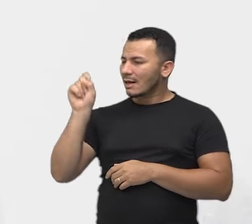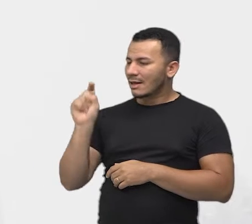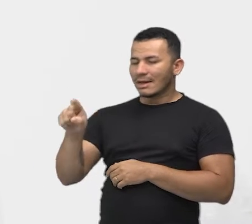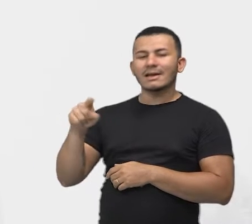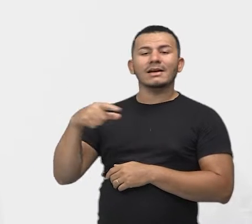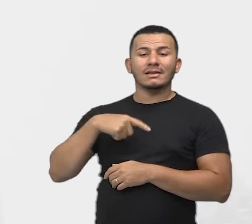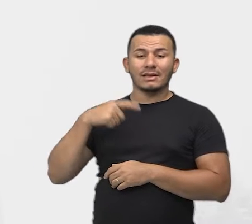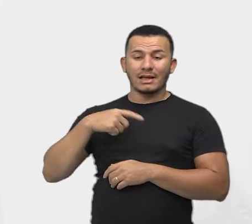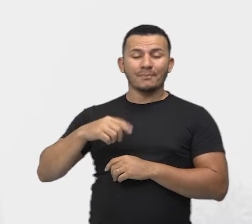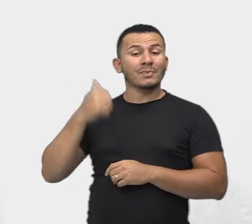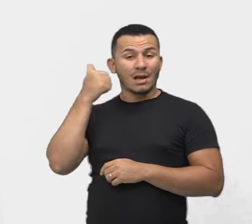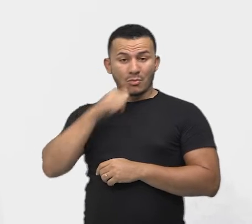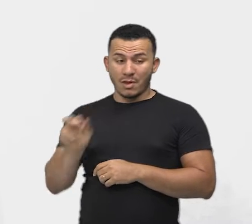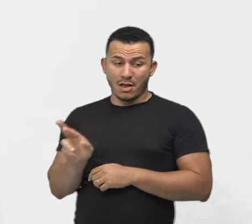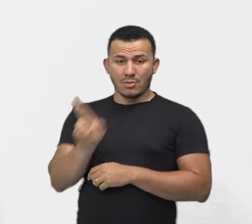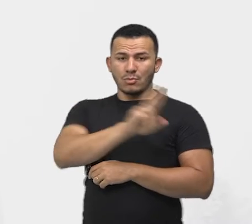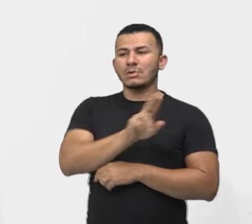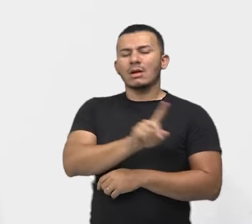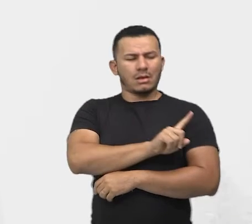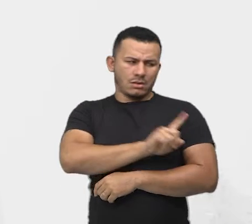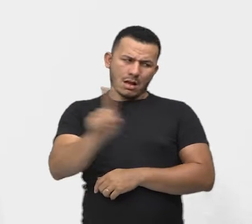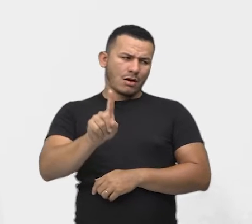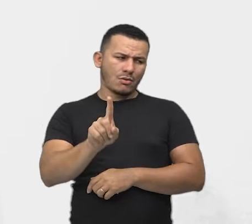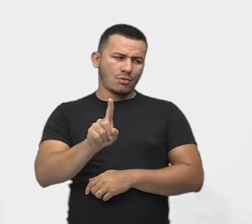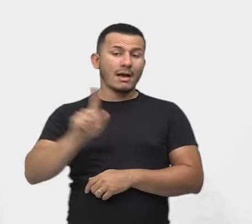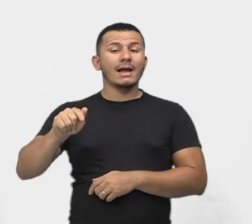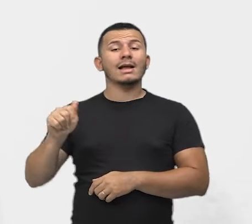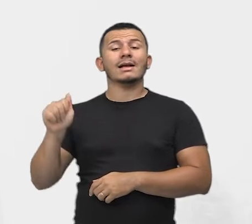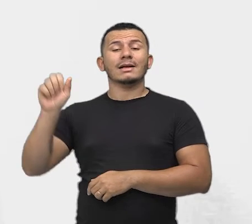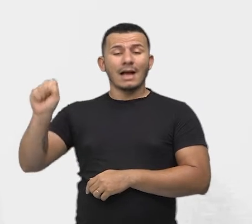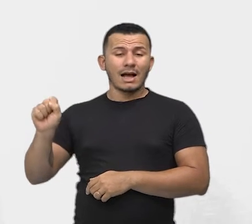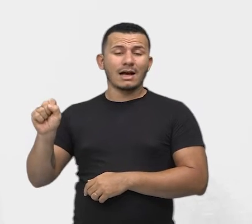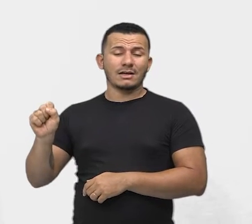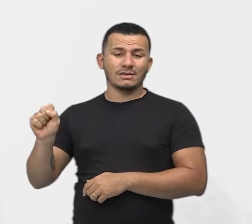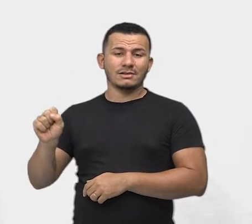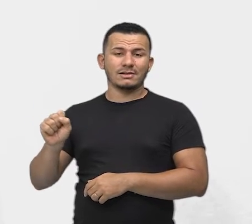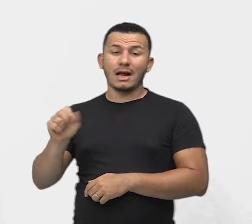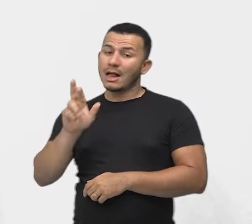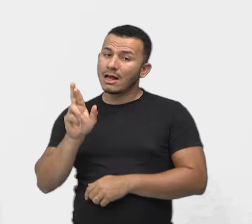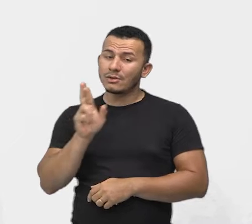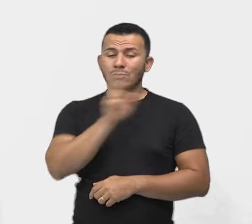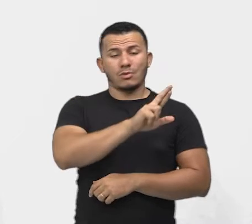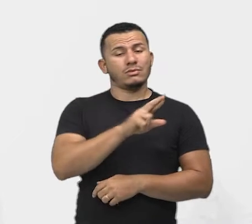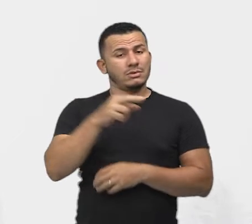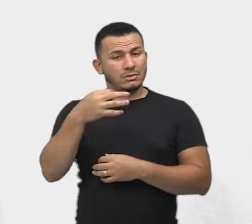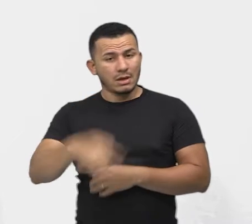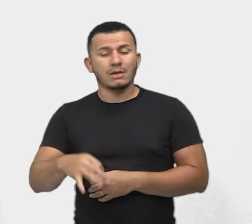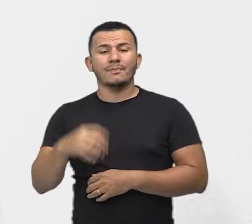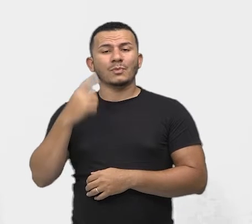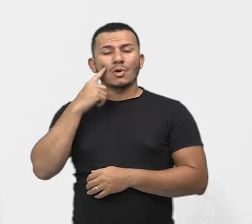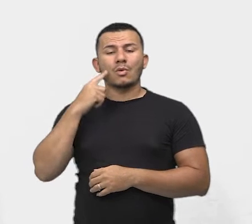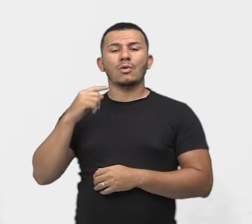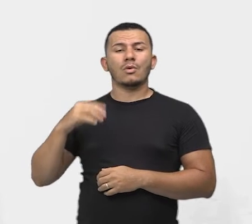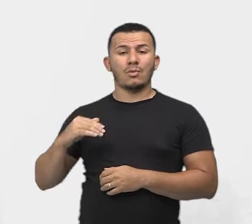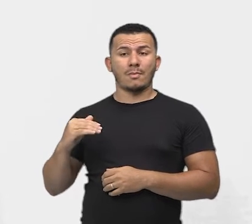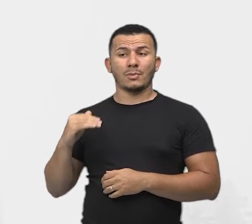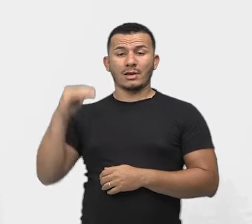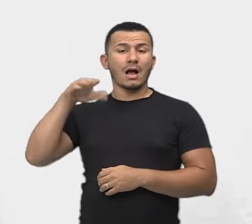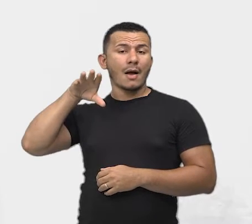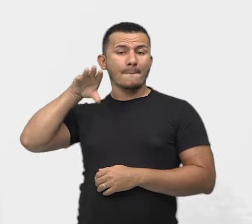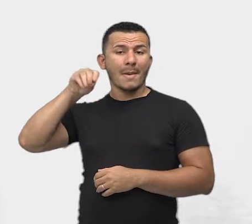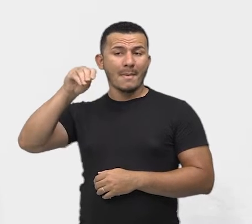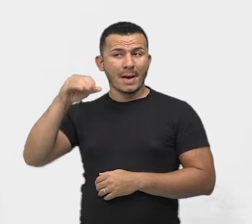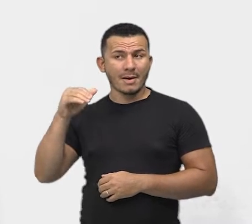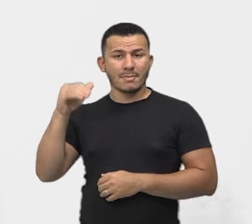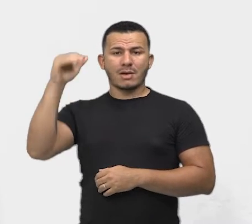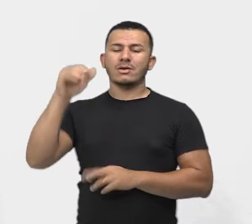frase que a senhora fala. A senhora diz não, é o gás, ela faz uma afirmação. Perceba que a entonação é diferente, olha só. É